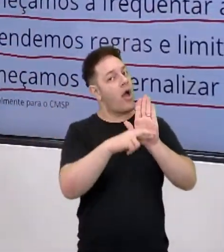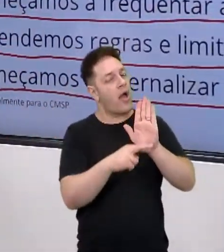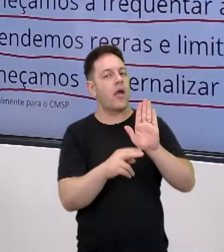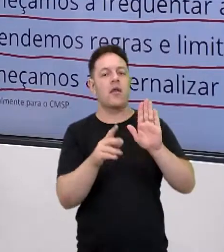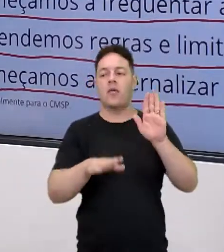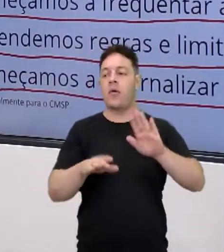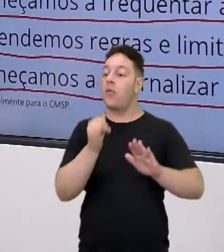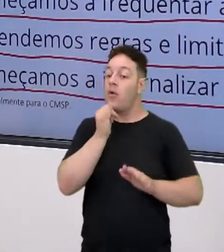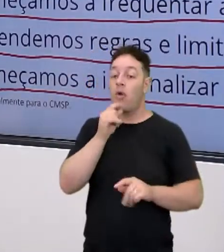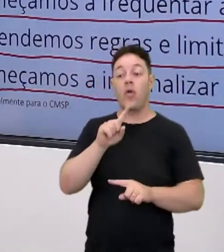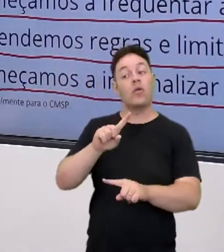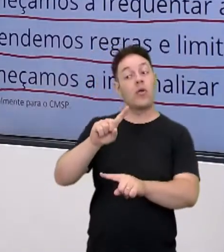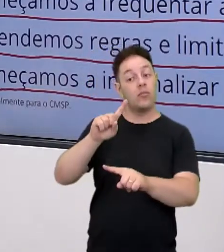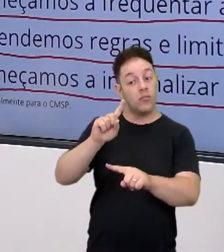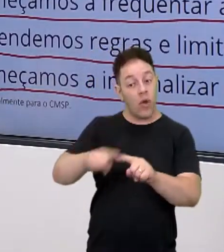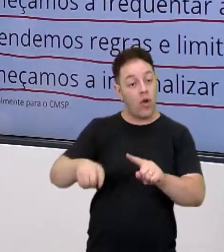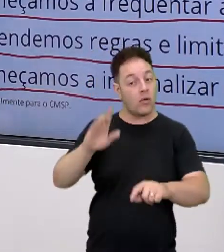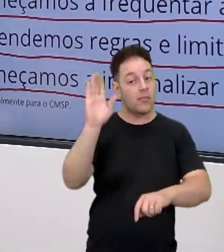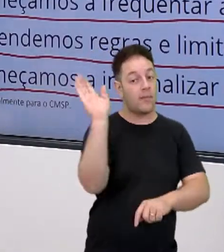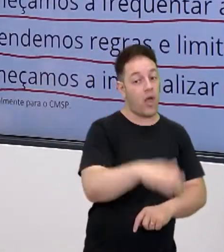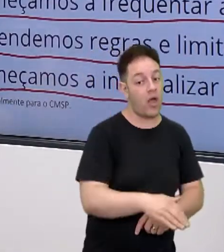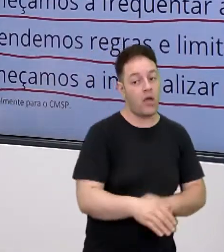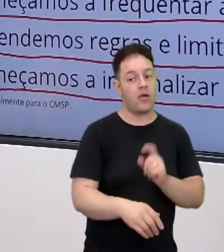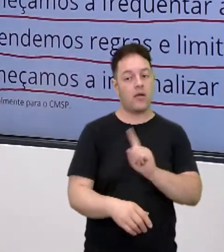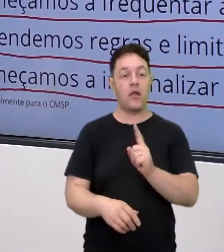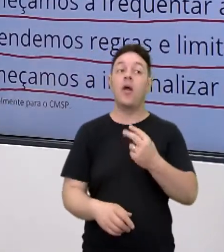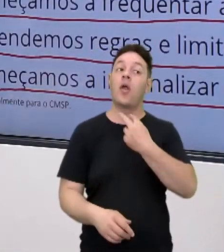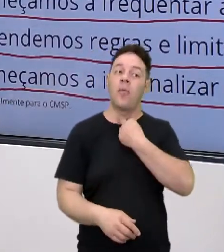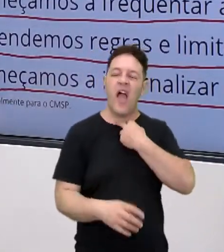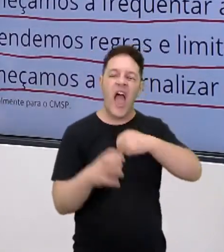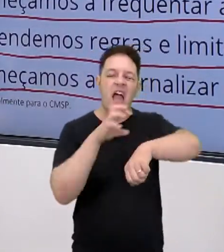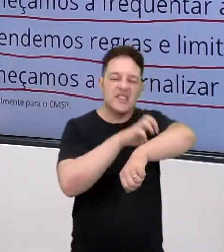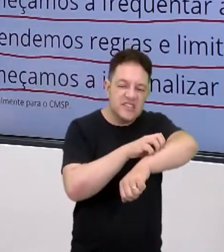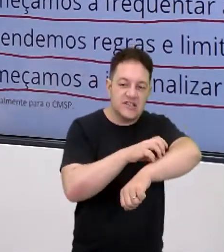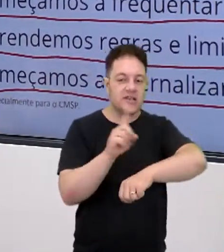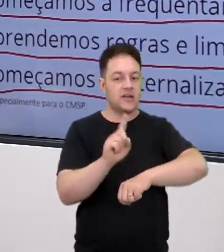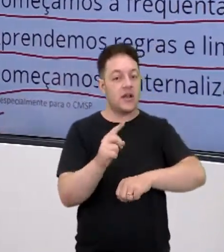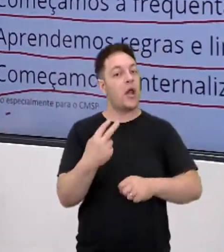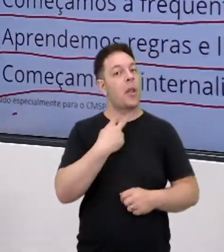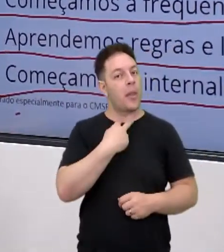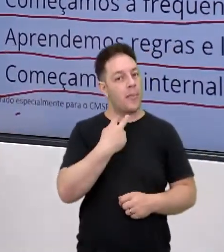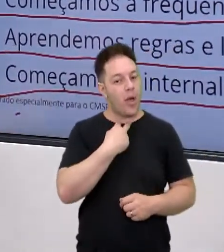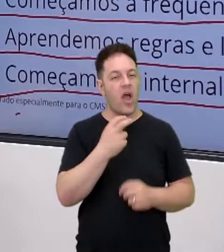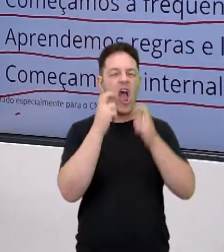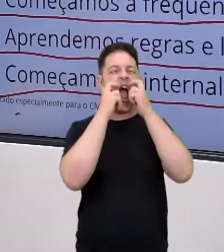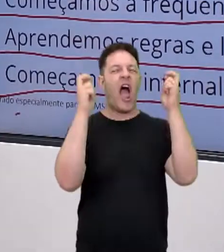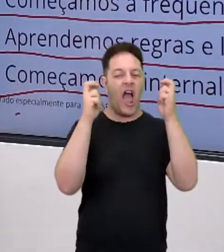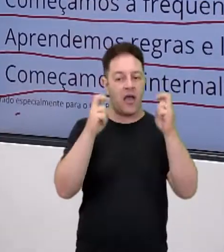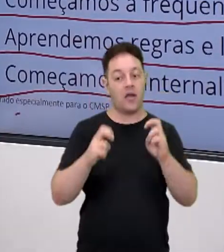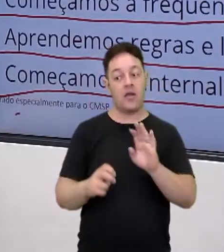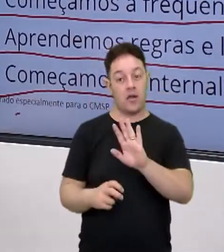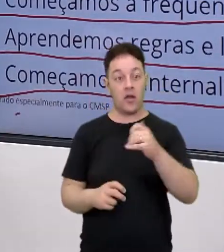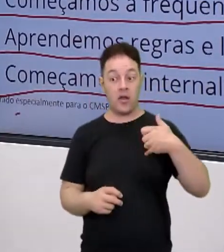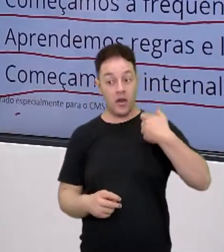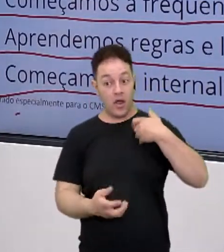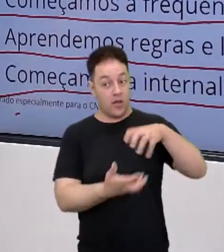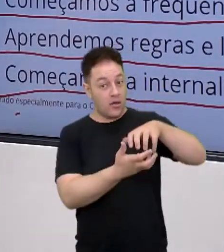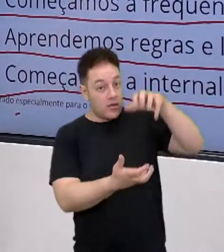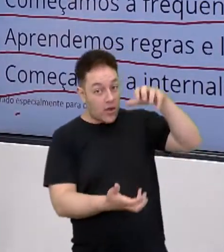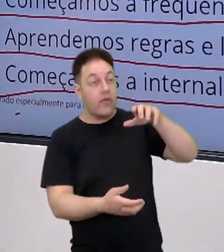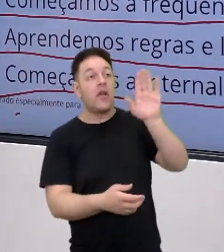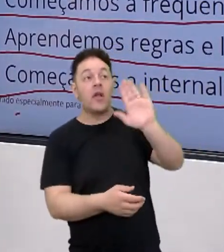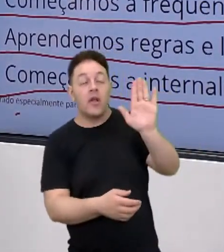regra? Não pode bater, não pode morder, não pode gritar. Ó, pessoa mais velha, você chama